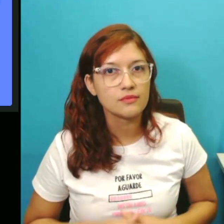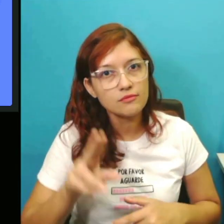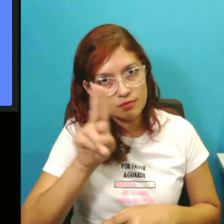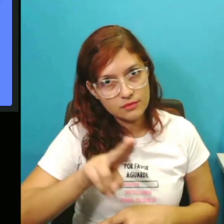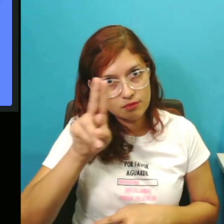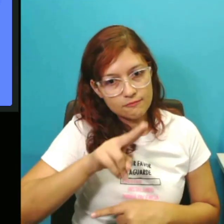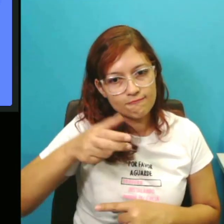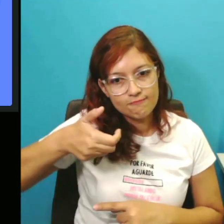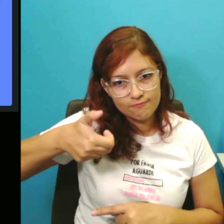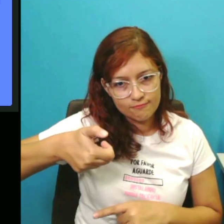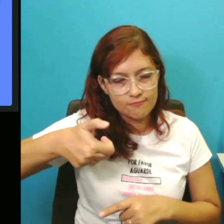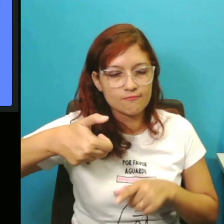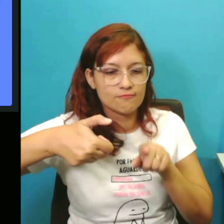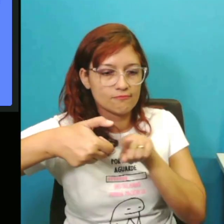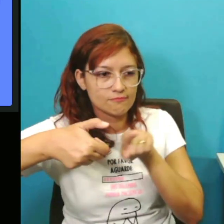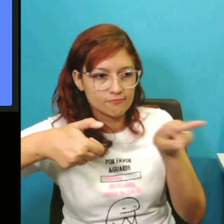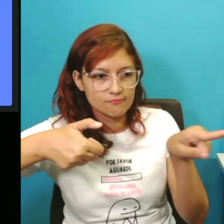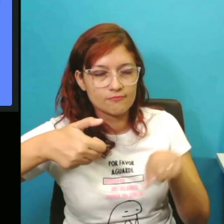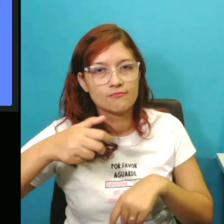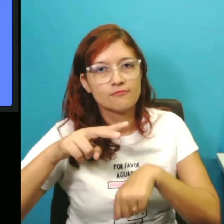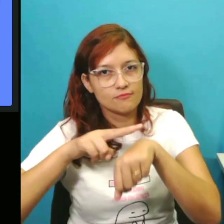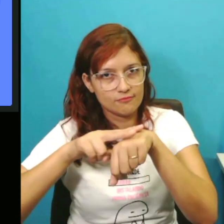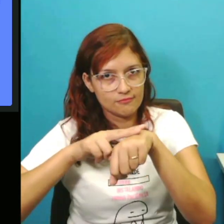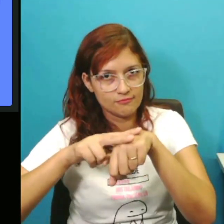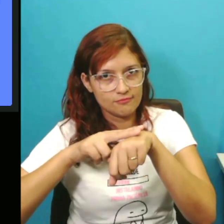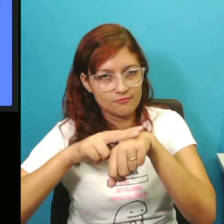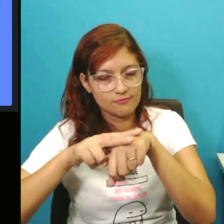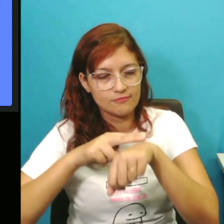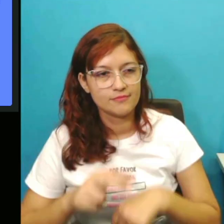Vai usar mais uma vez o laser verde.